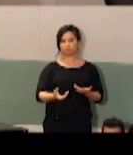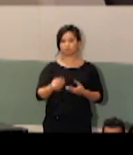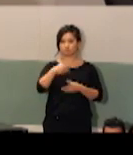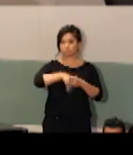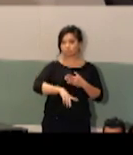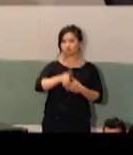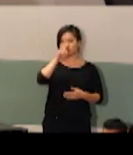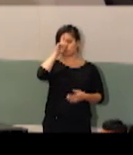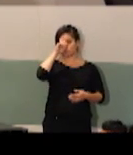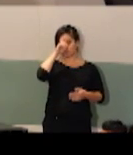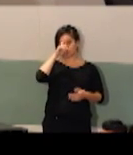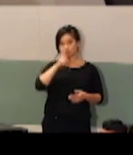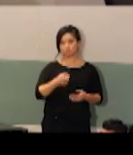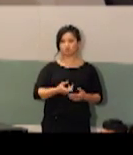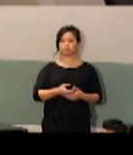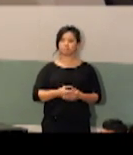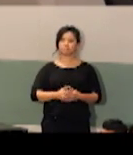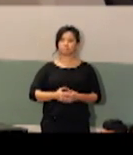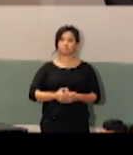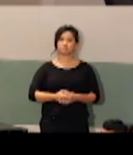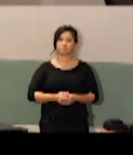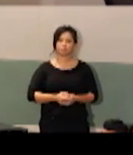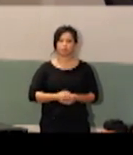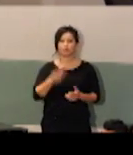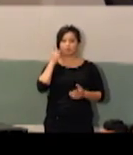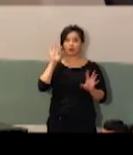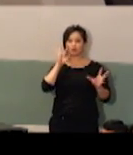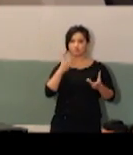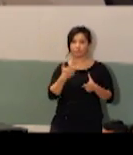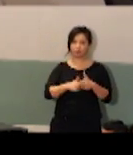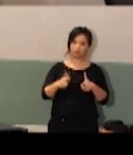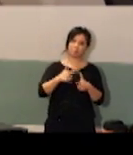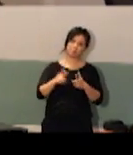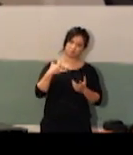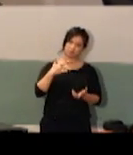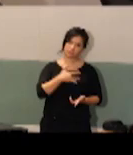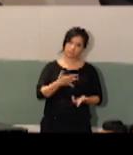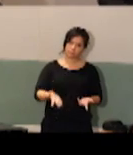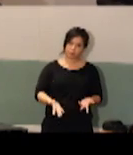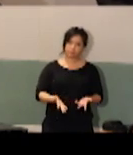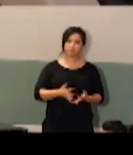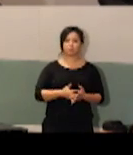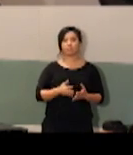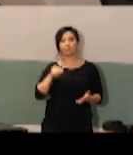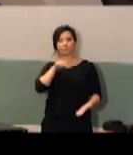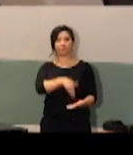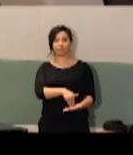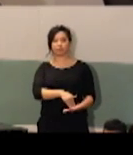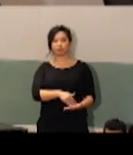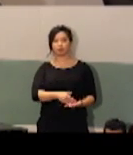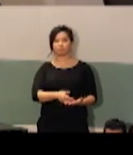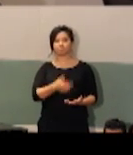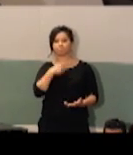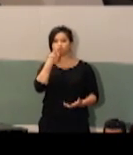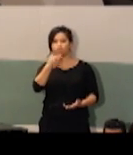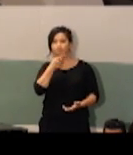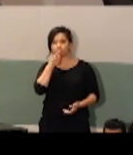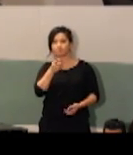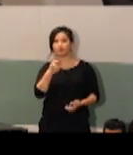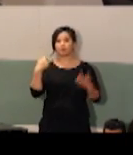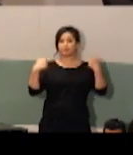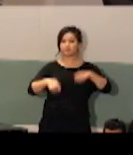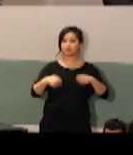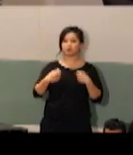absolutamente necessária à resolução do problema de saúde. E, por fim, eu diria que é preciso fazer uma auditoria nas contas